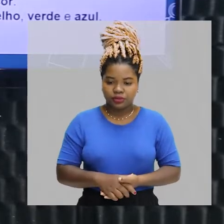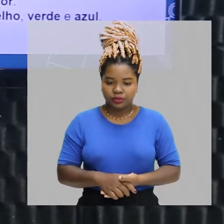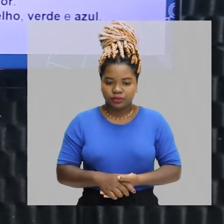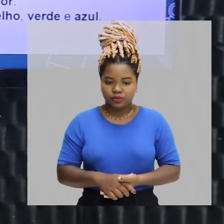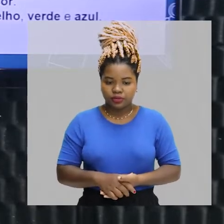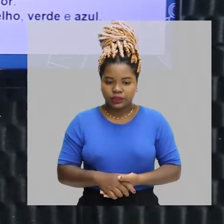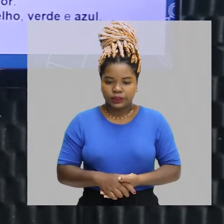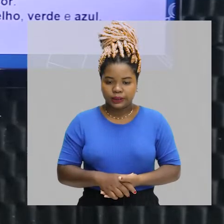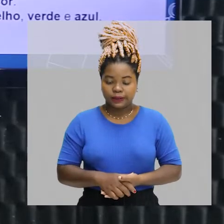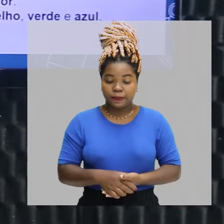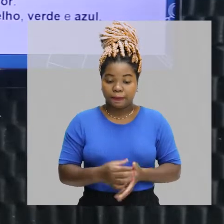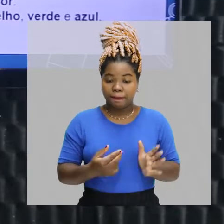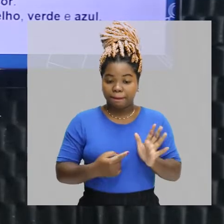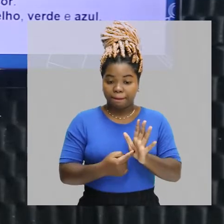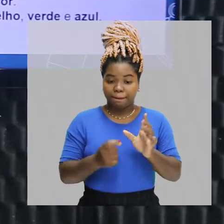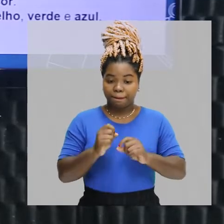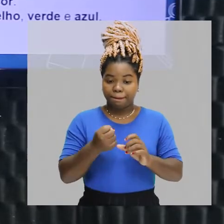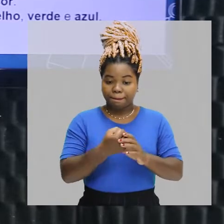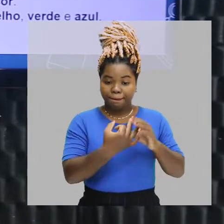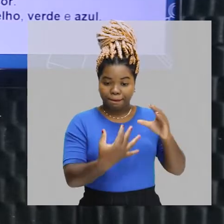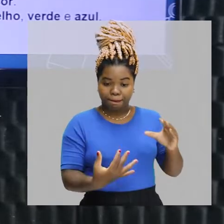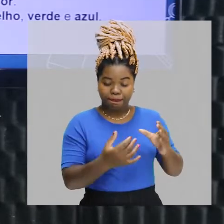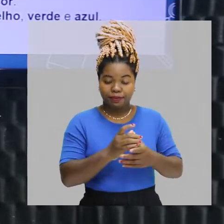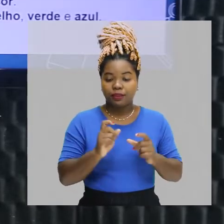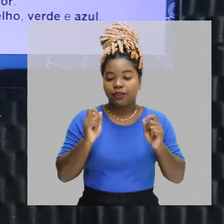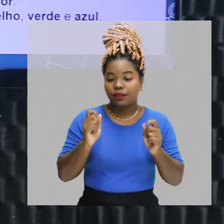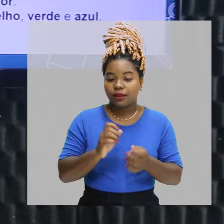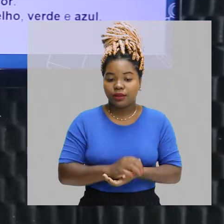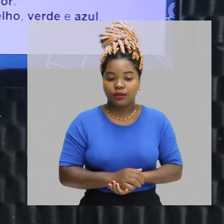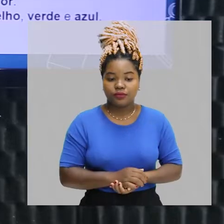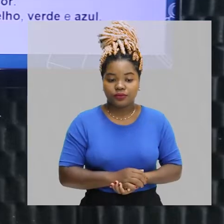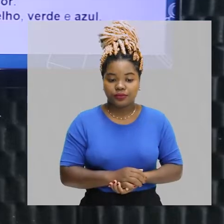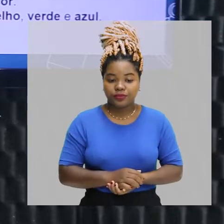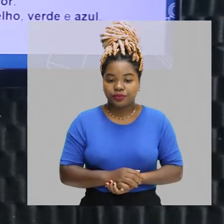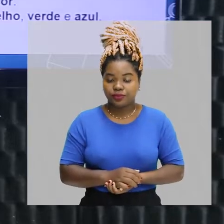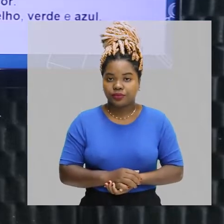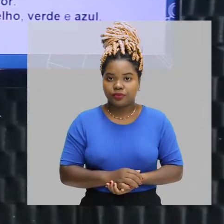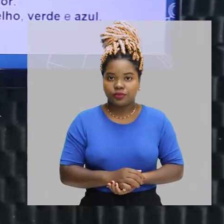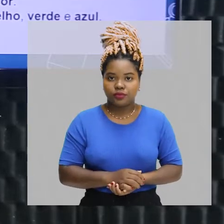Então eles apresentam como características, tá certo?